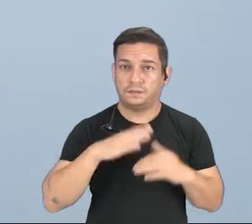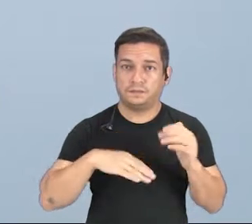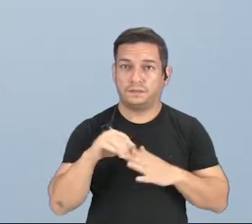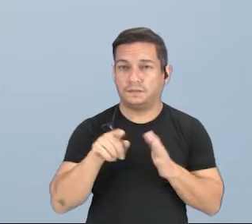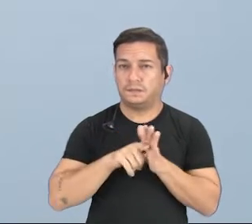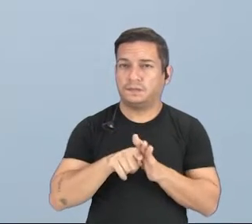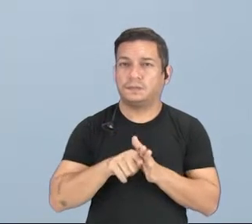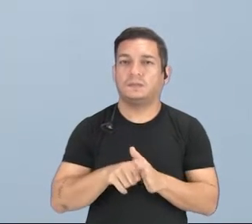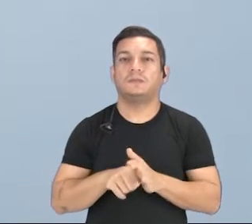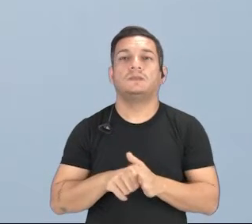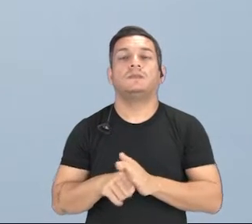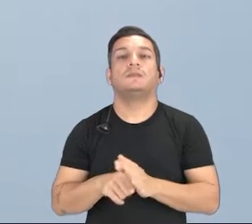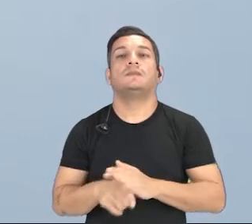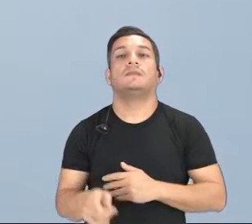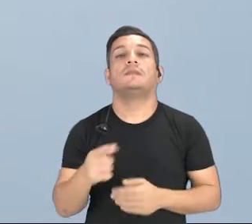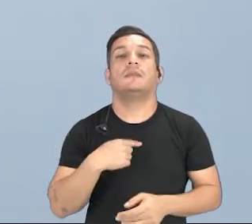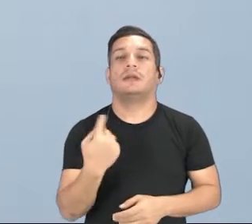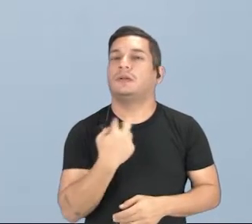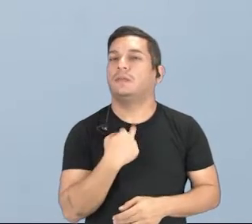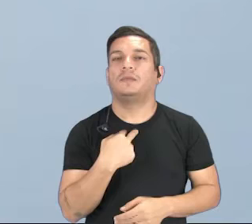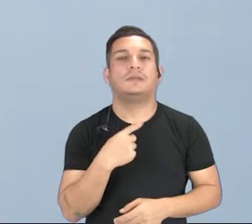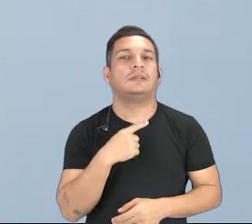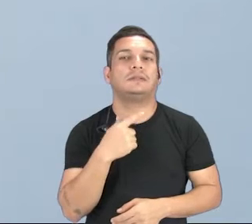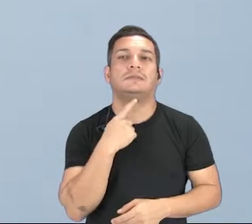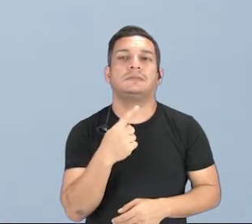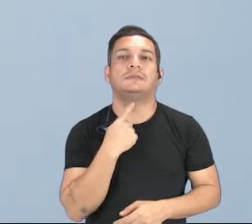para ele estudar, ele não pode ter ninguém